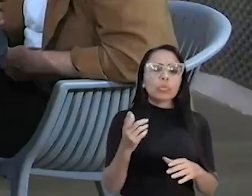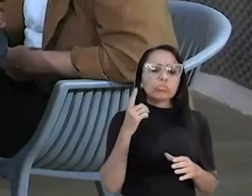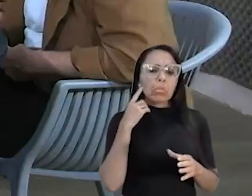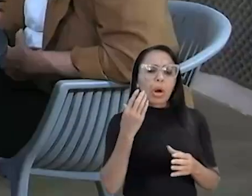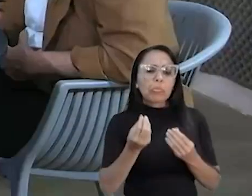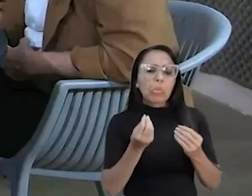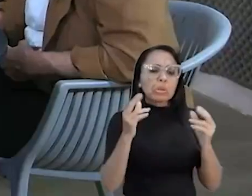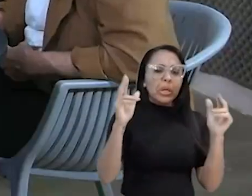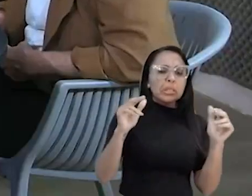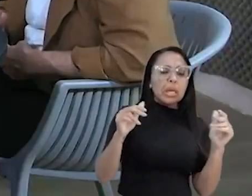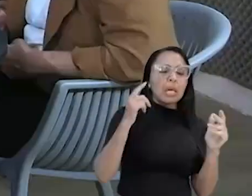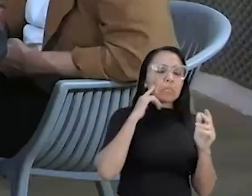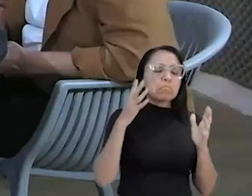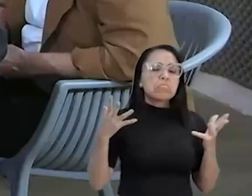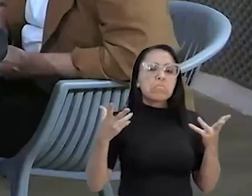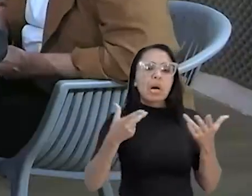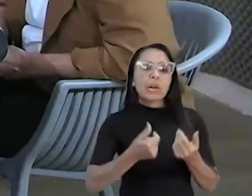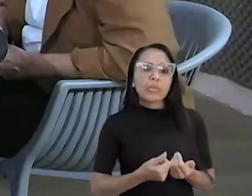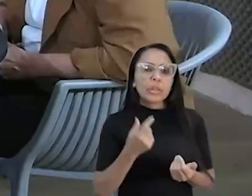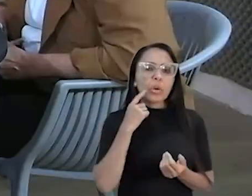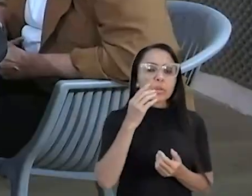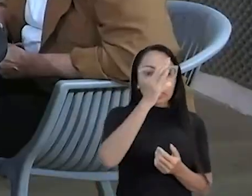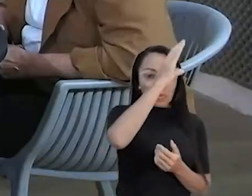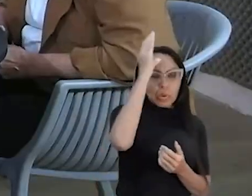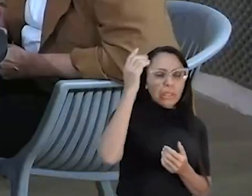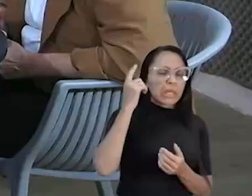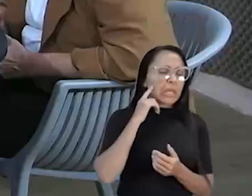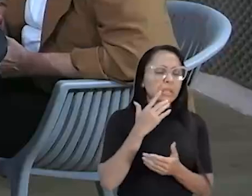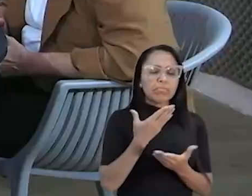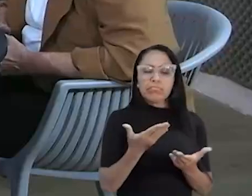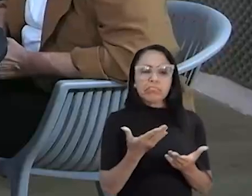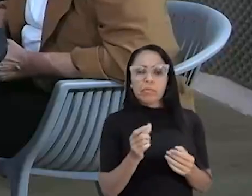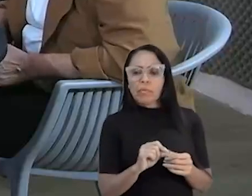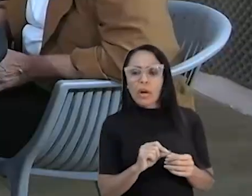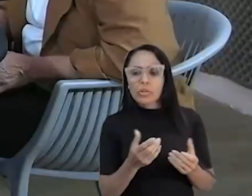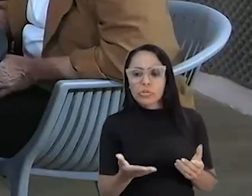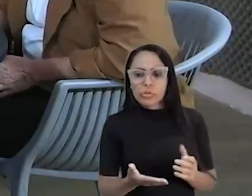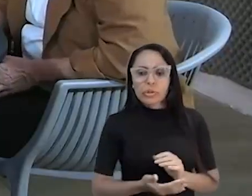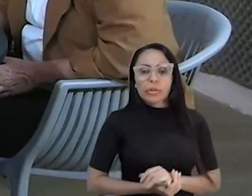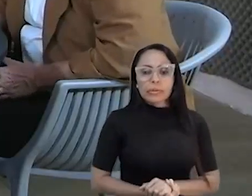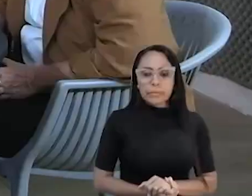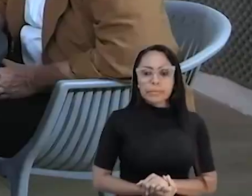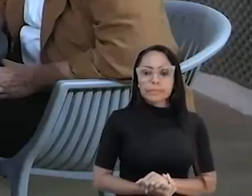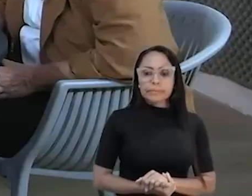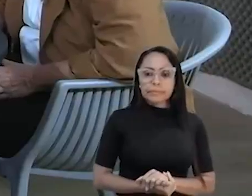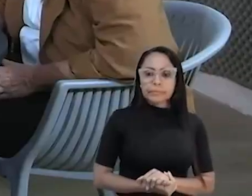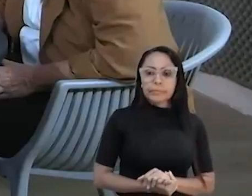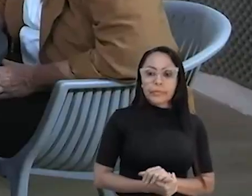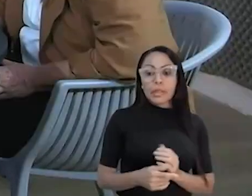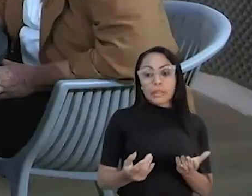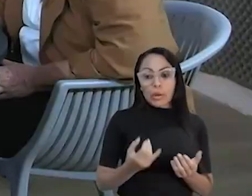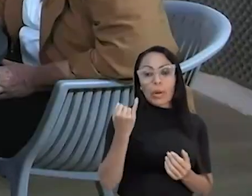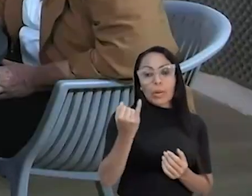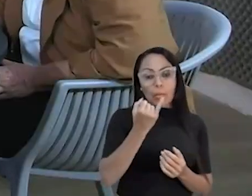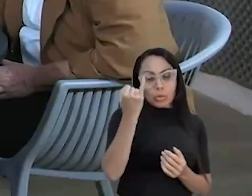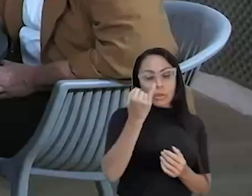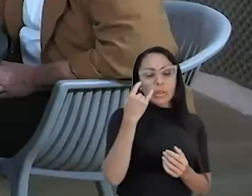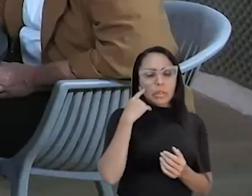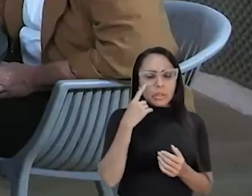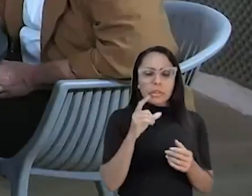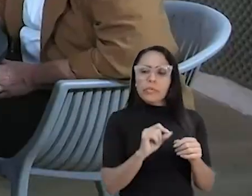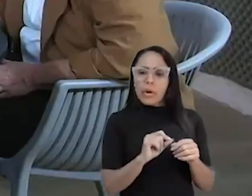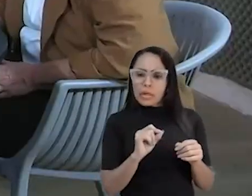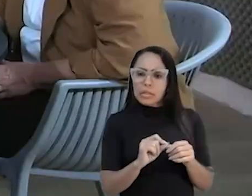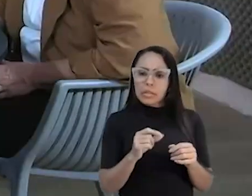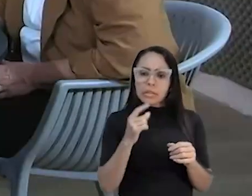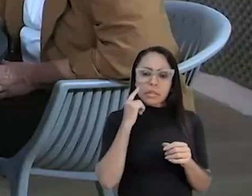ideia maravilhosa e o meu cliente não poder executar. Com certeza, a execução é super importante. Então eu tenho que conhecer